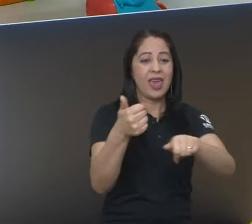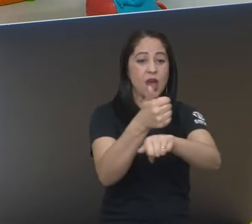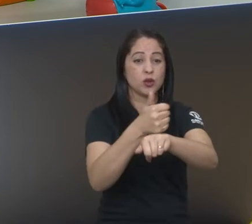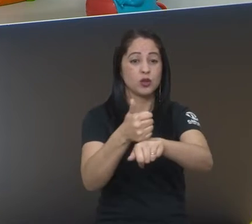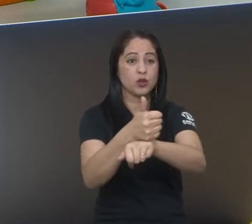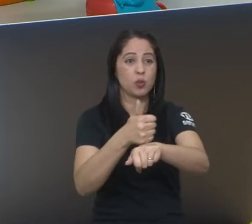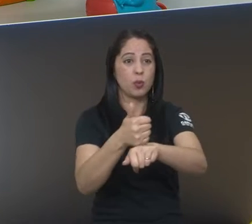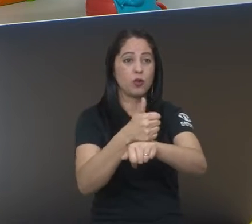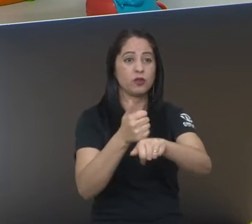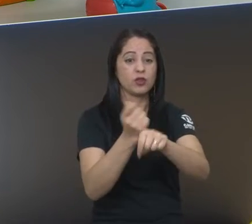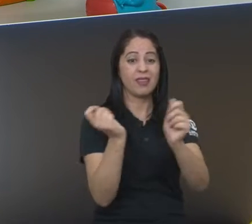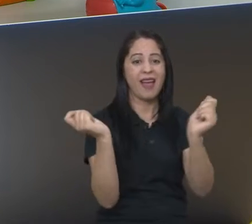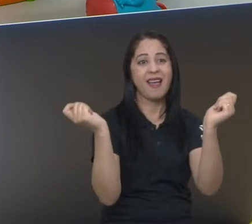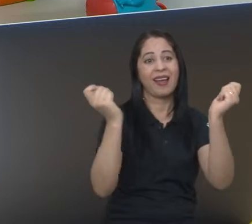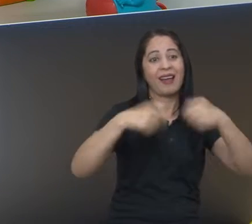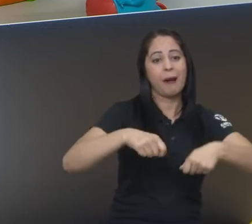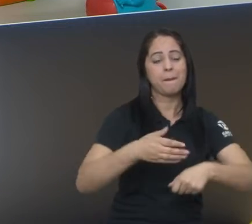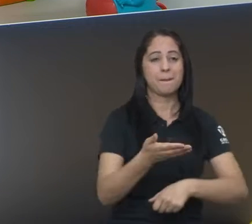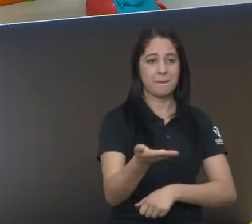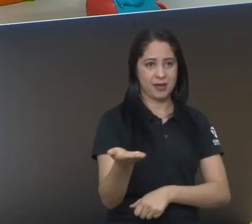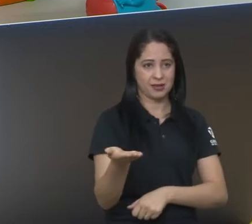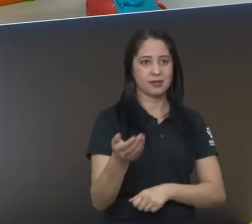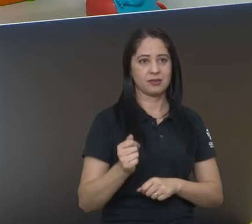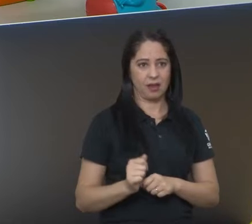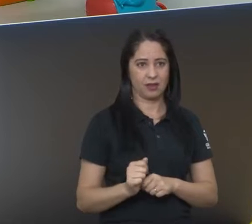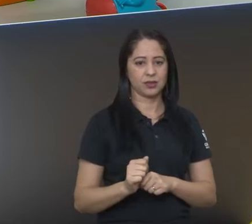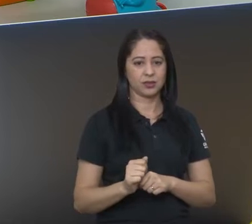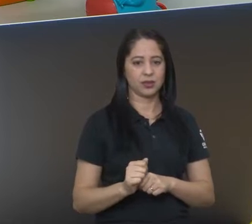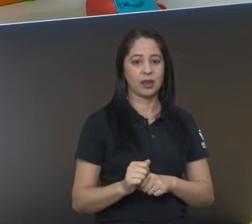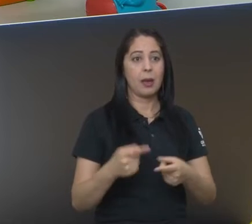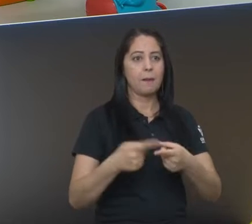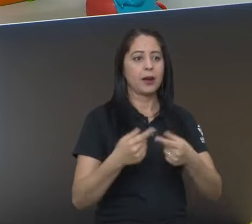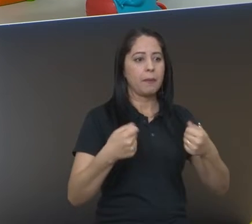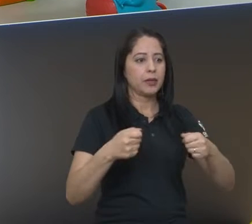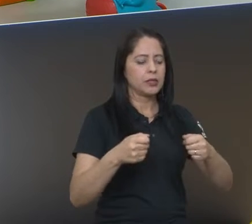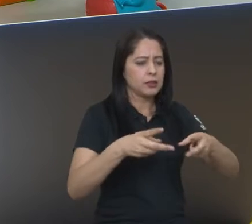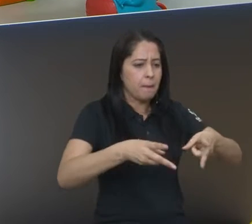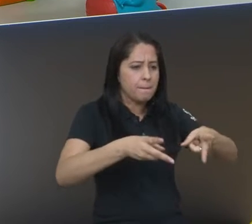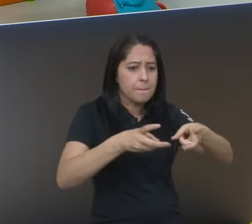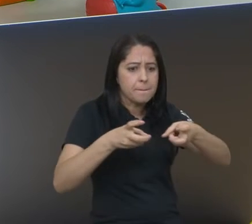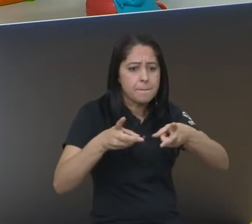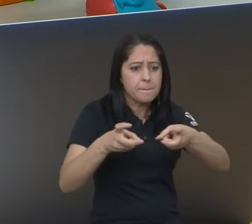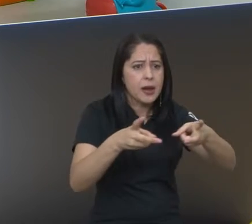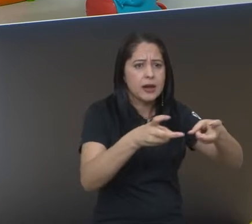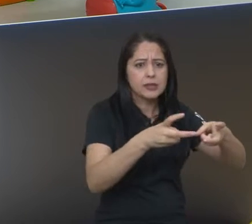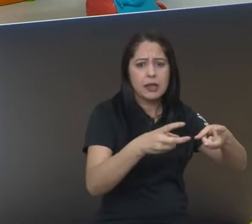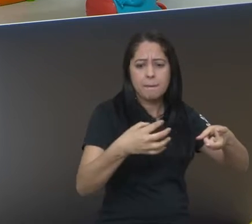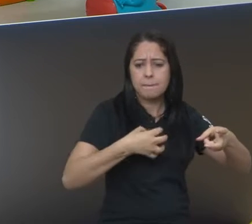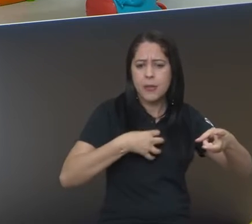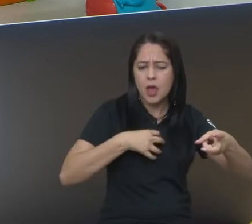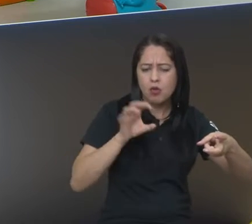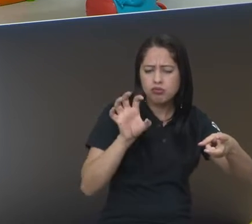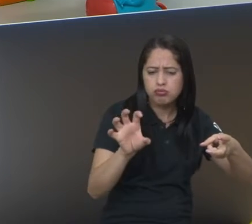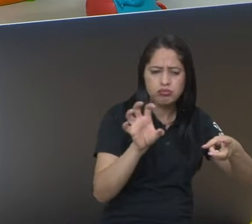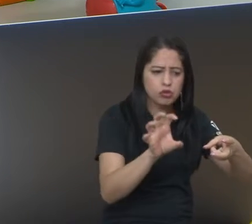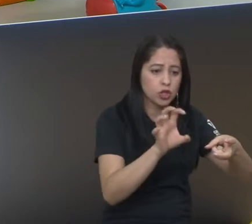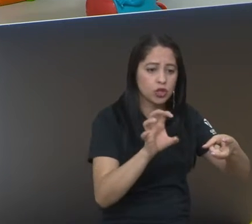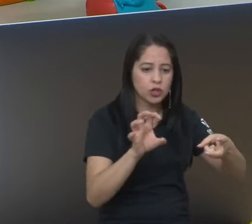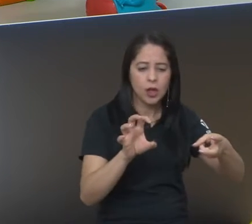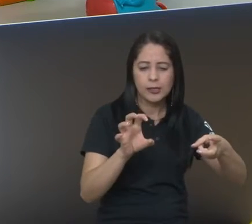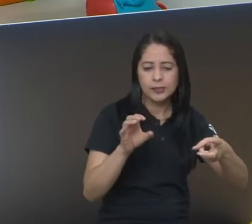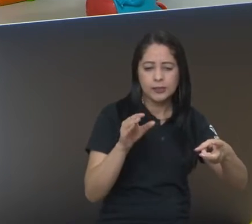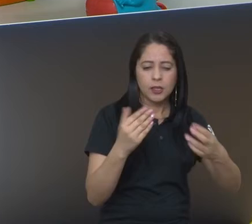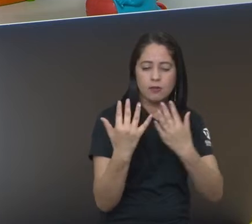de capacitar os profissionais que lidam com crianças para reconhecer esses sinais e